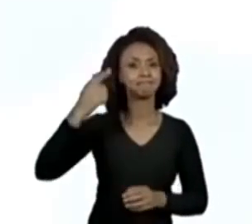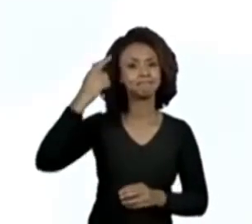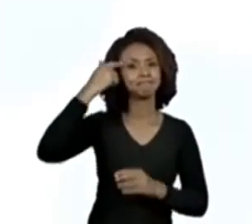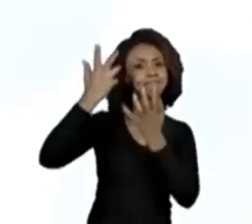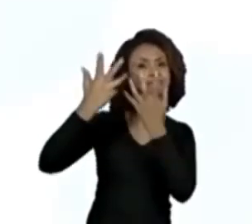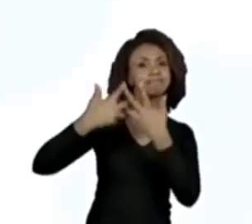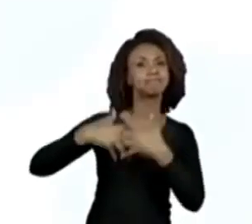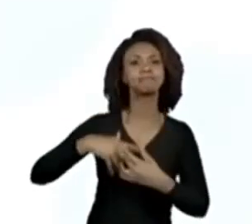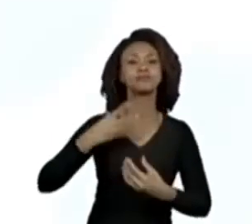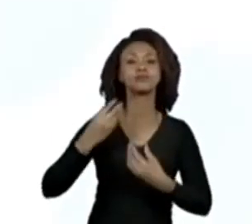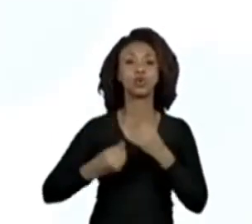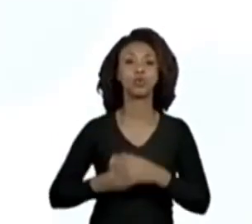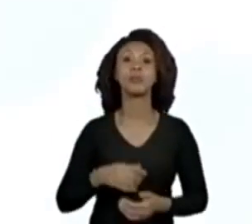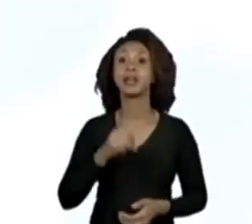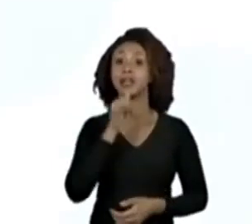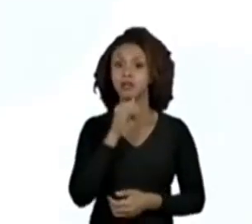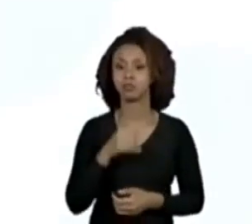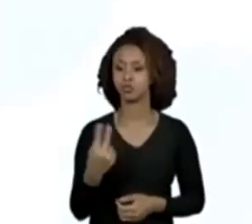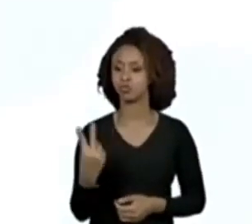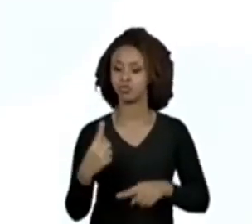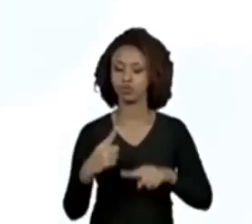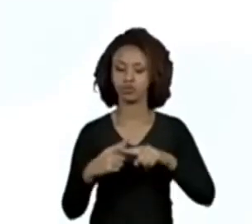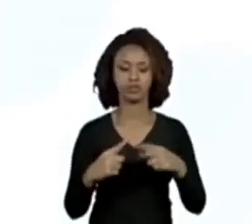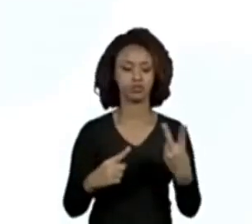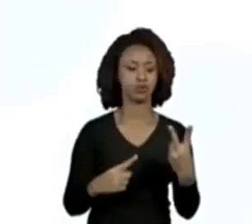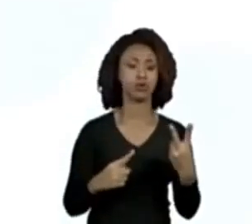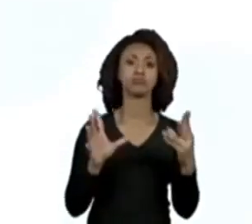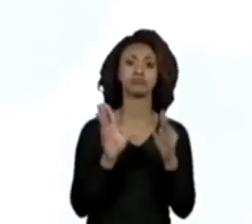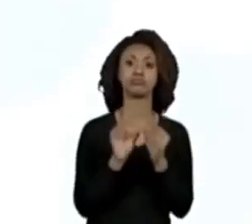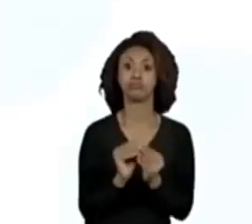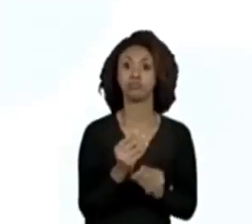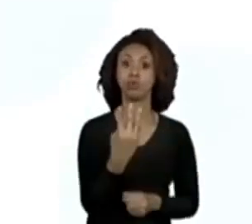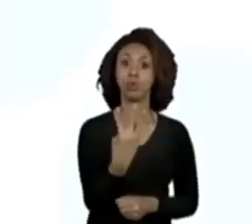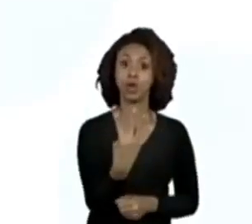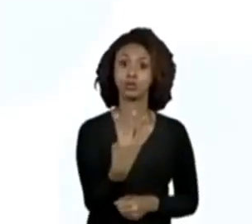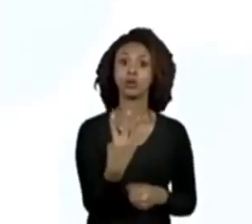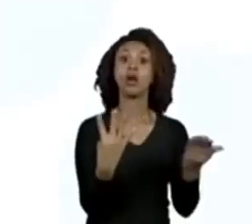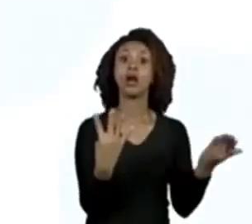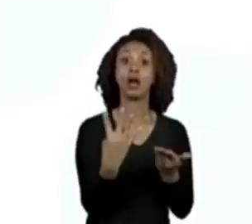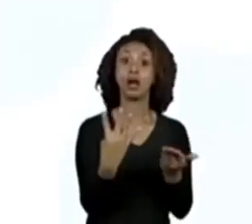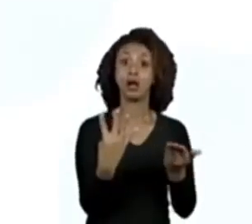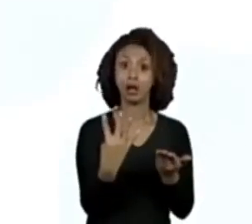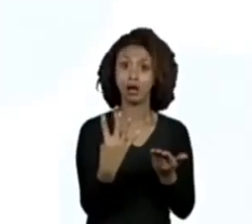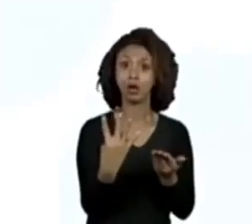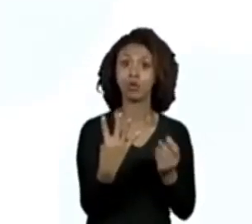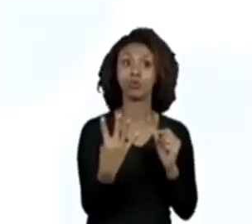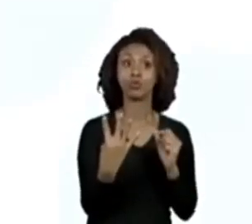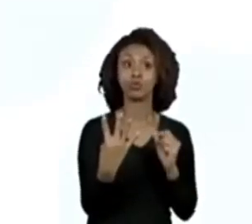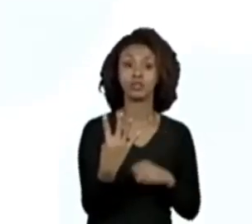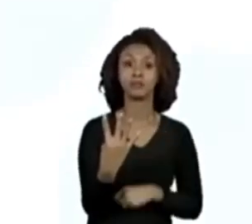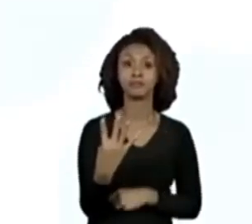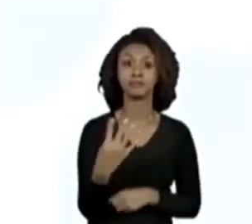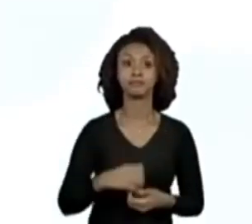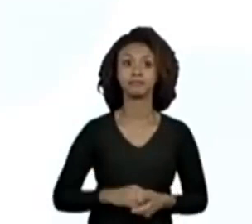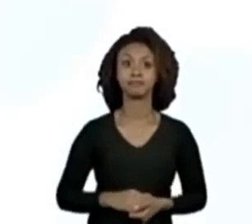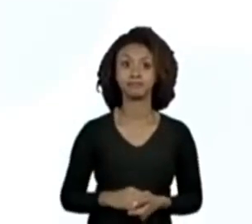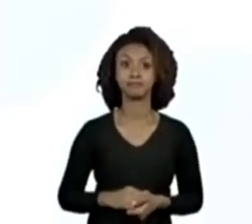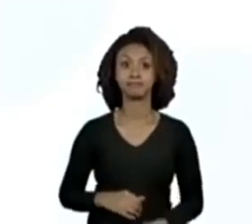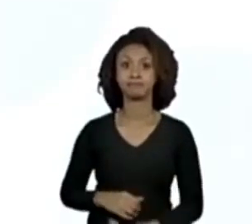ó, 2 vezes 2 dá 4. Daí é só a gente somar esses daqui.